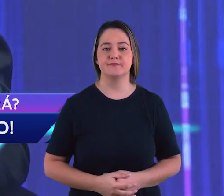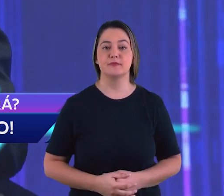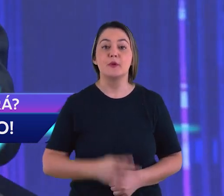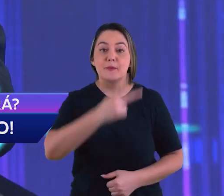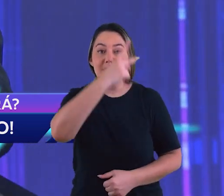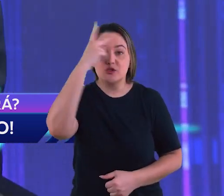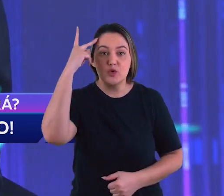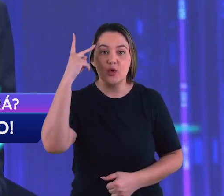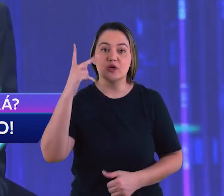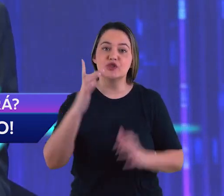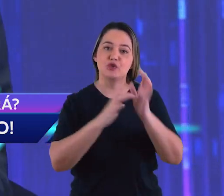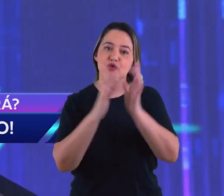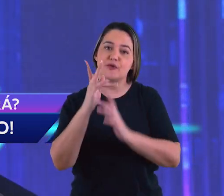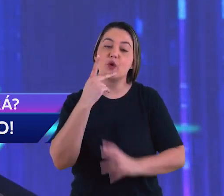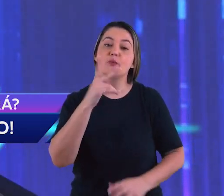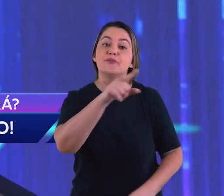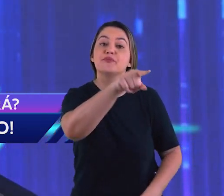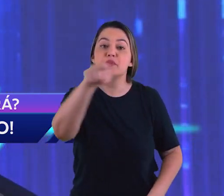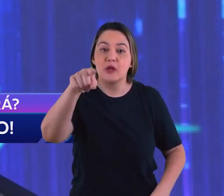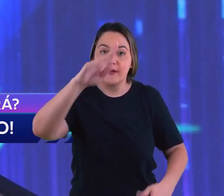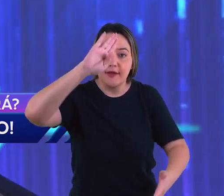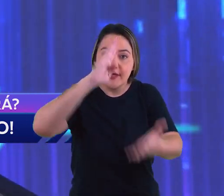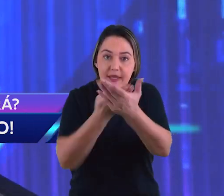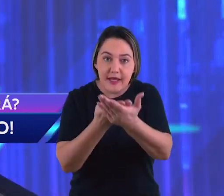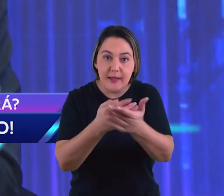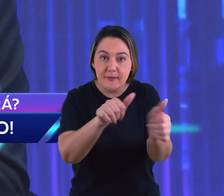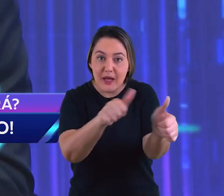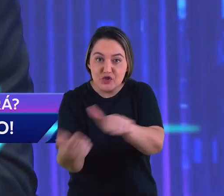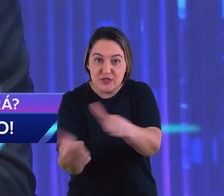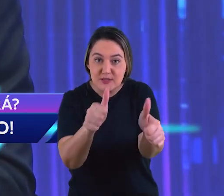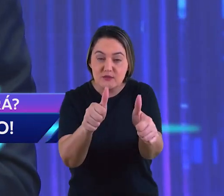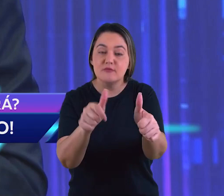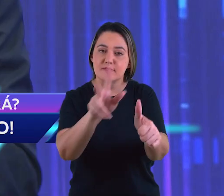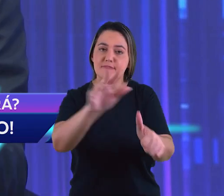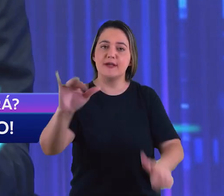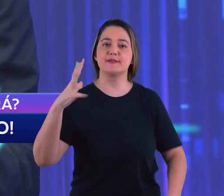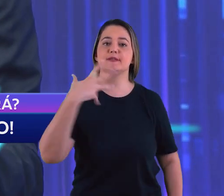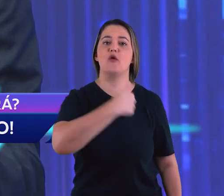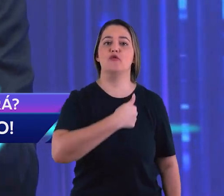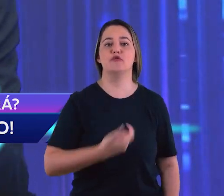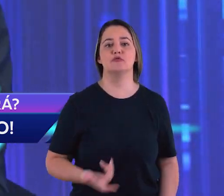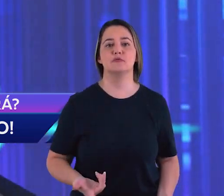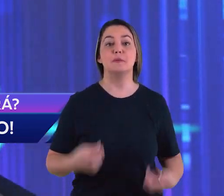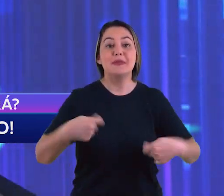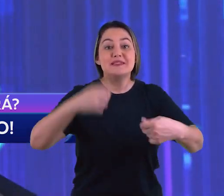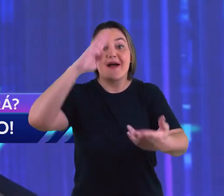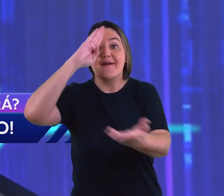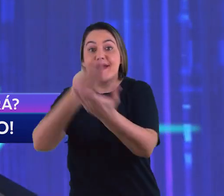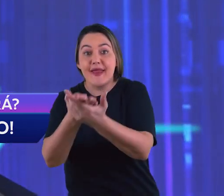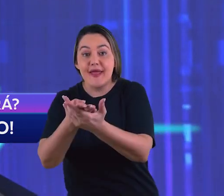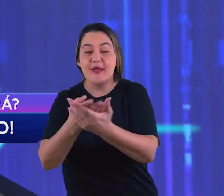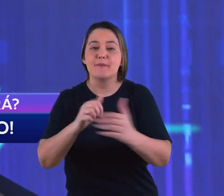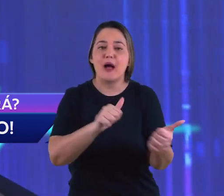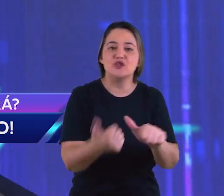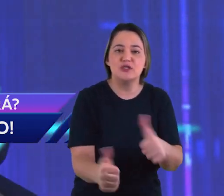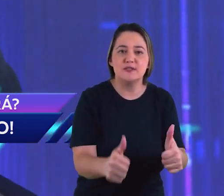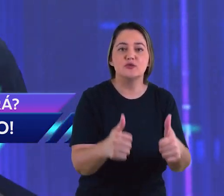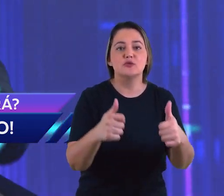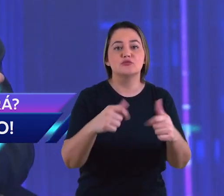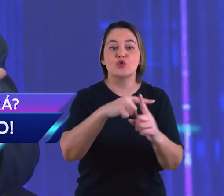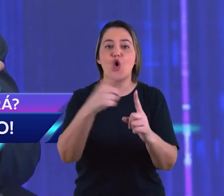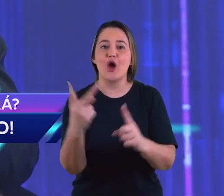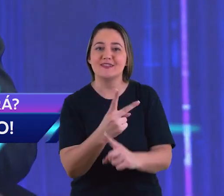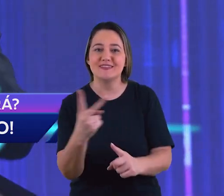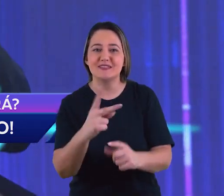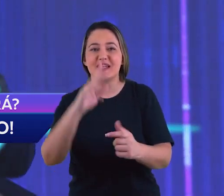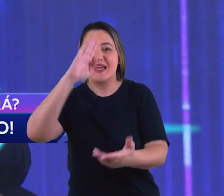disse: quem crê e for batizado, será salvo. Não é só crer, é crer e ser batizado, é crer e